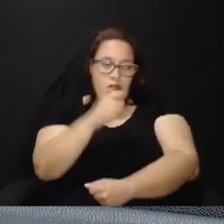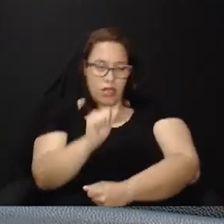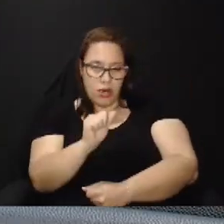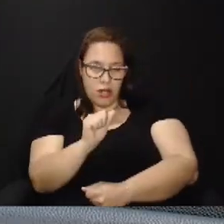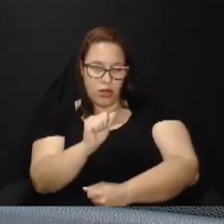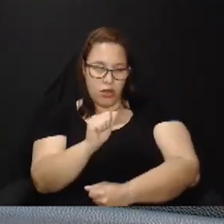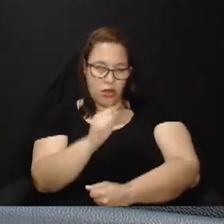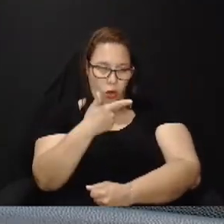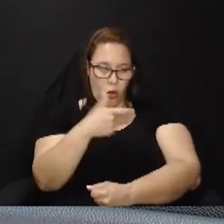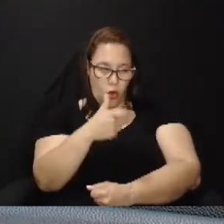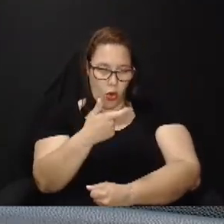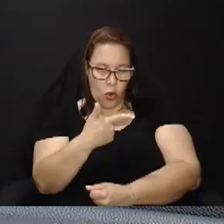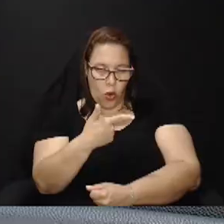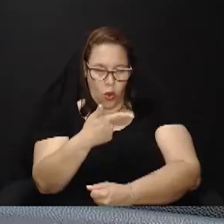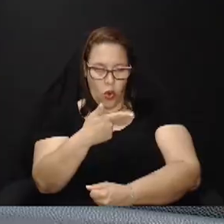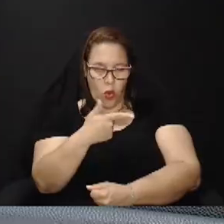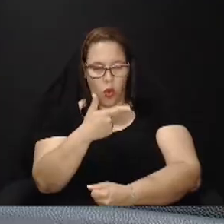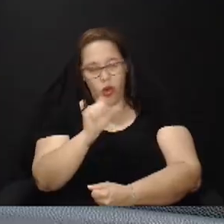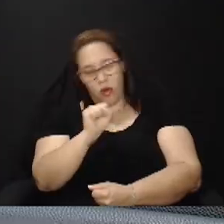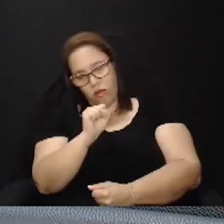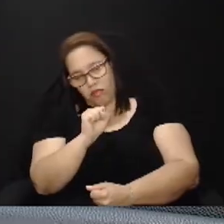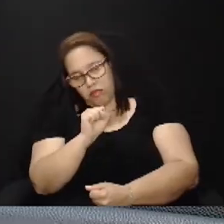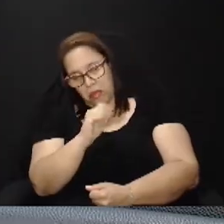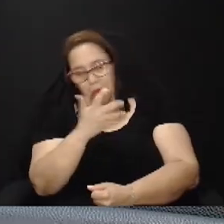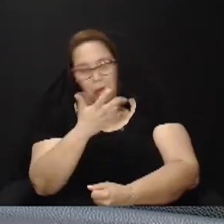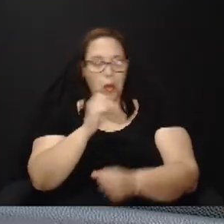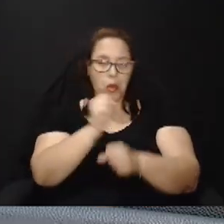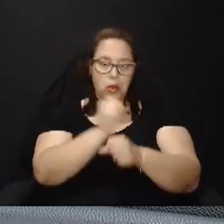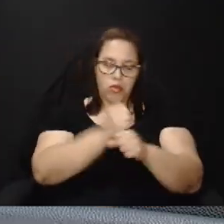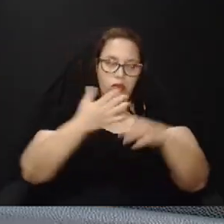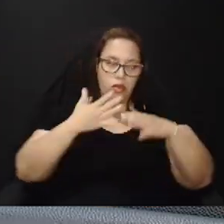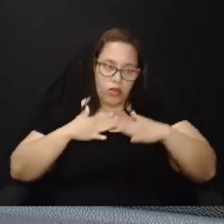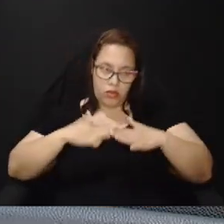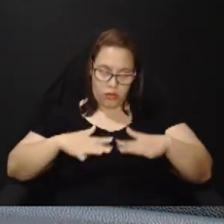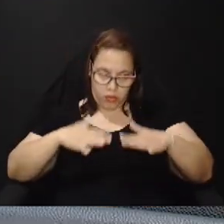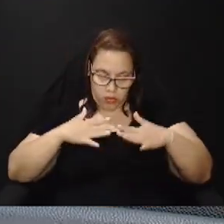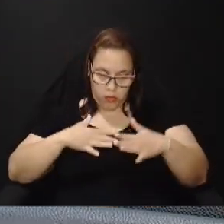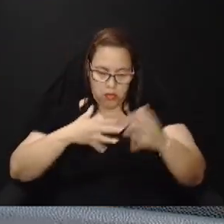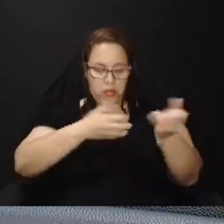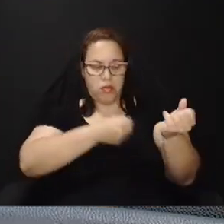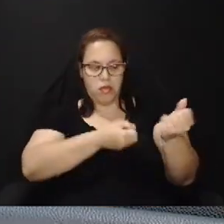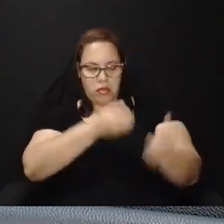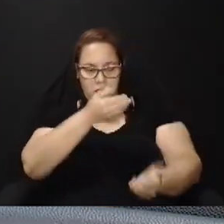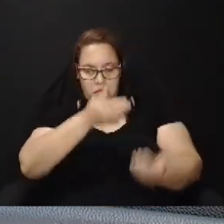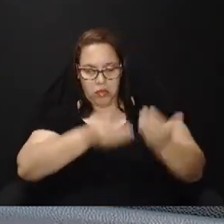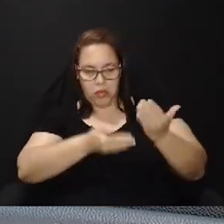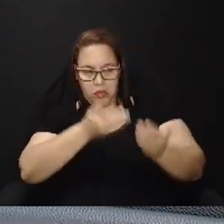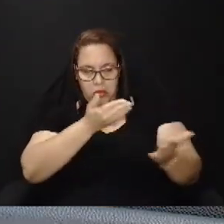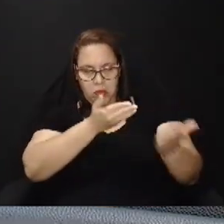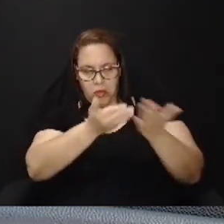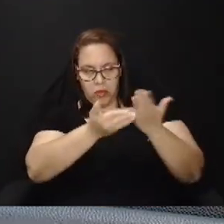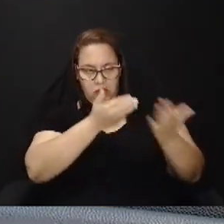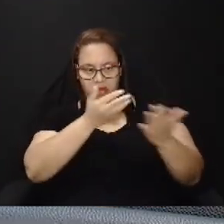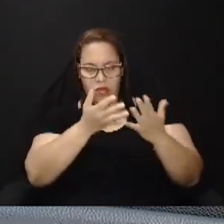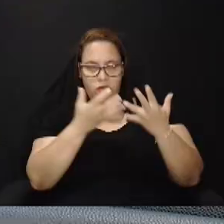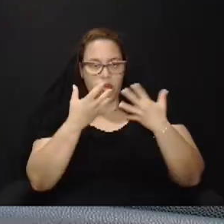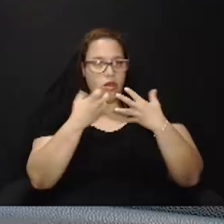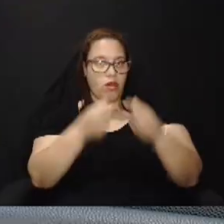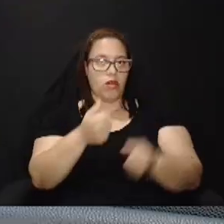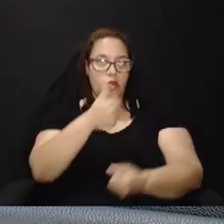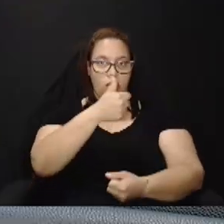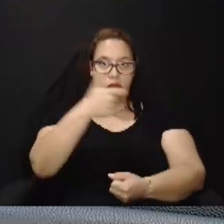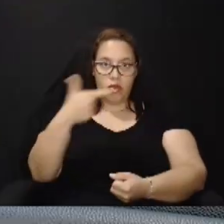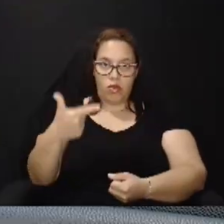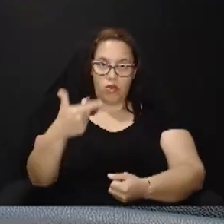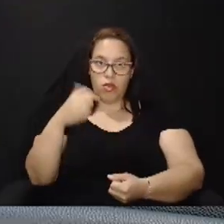estar tranquilo para que todo ano, né, faça essa medição, essa aferição, para que não se conforme como 12/8 sempre